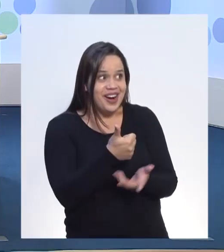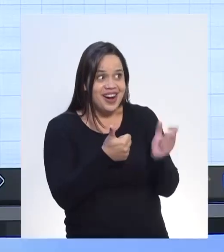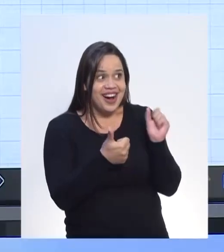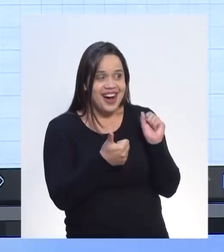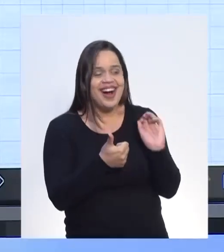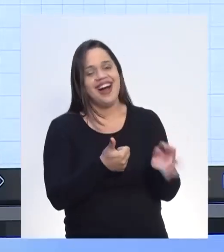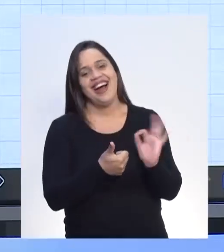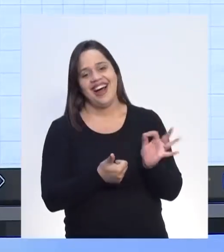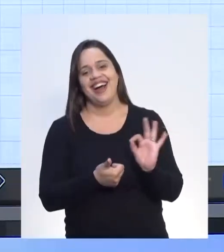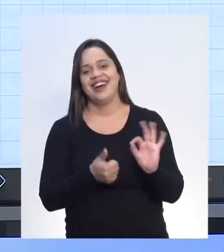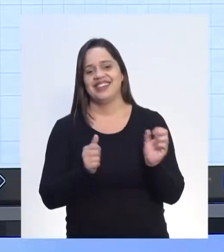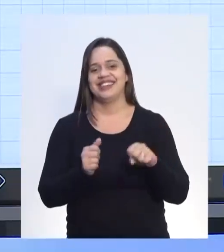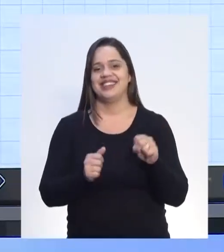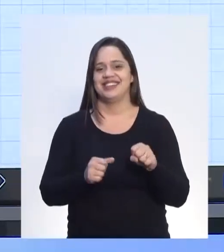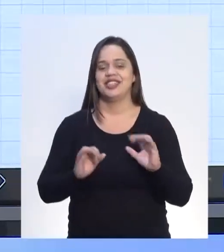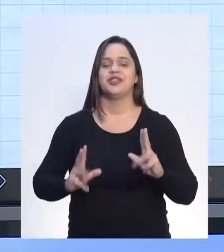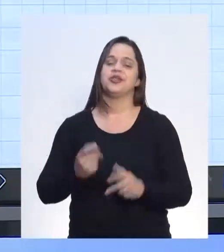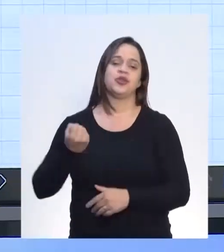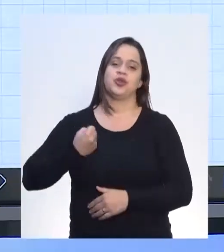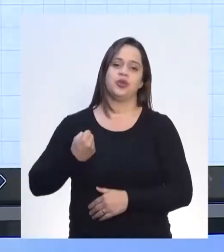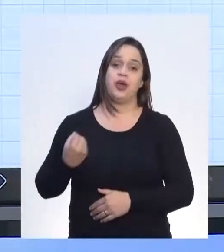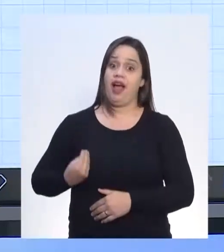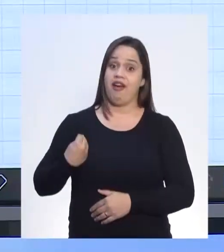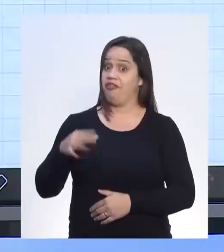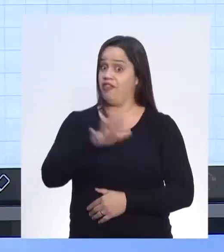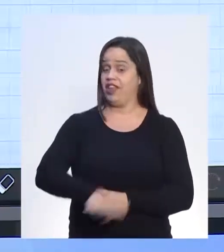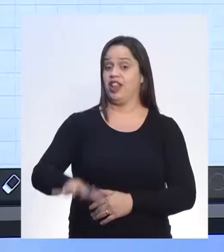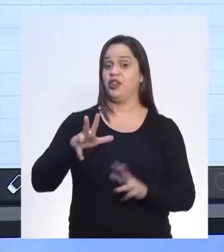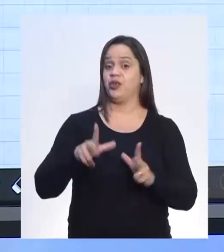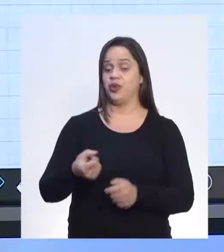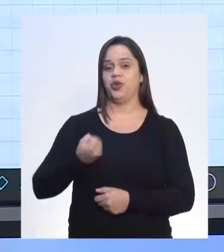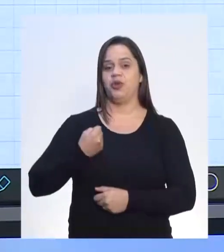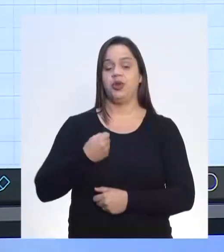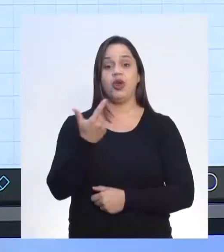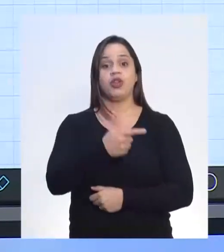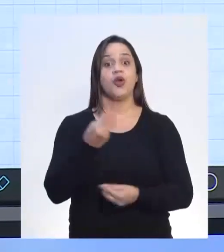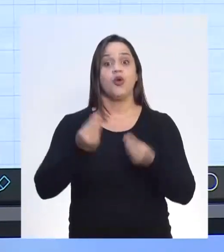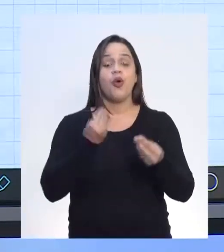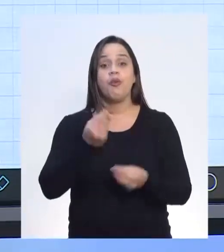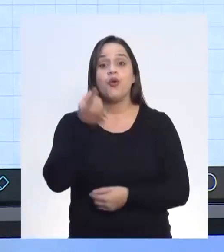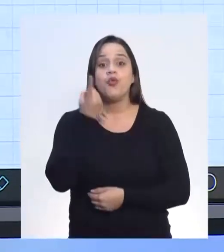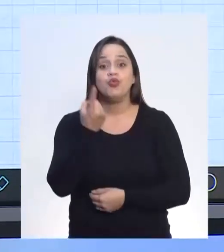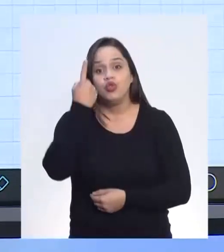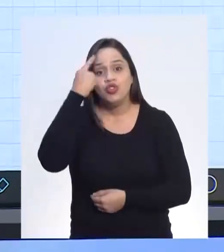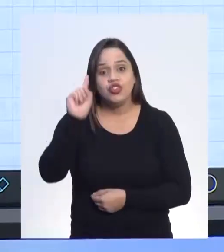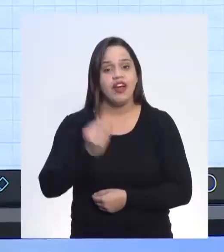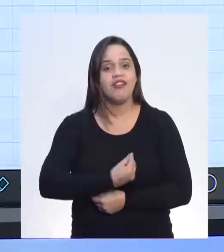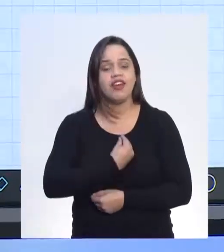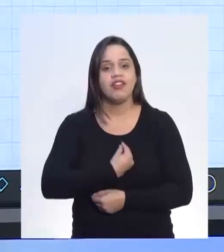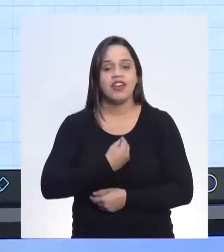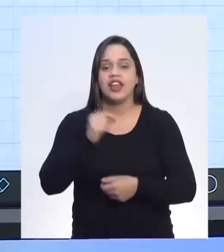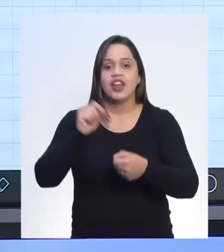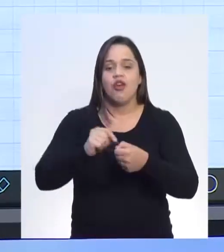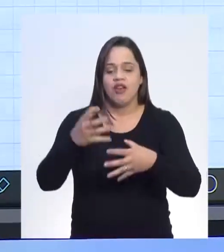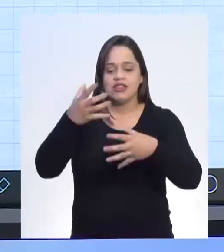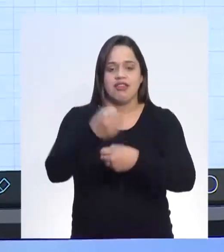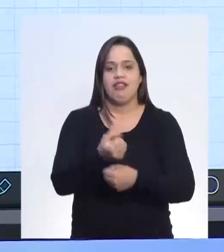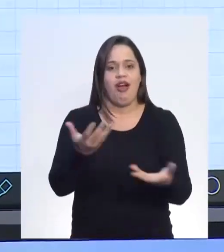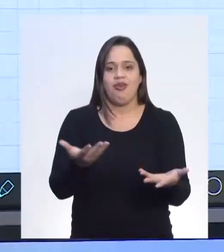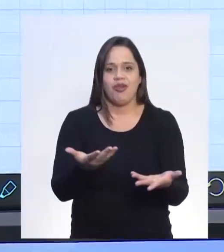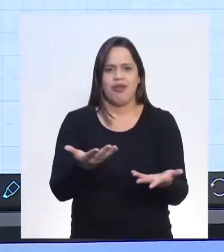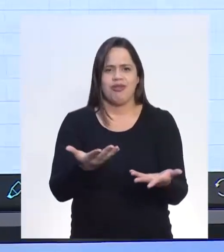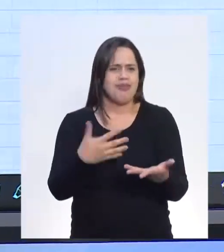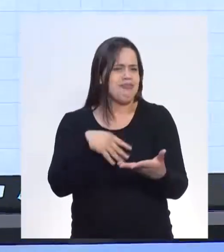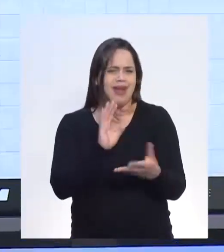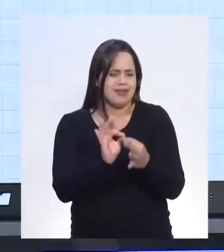que sim. Né? Tudo são números, gente. Não tem como você passar um dia da sua vida aí sem não fazer algum tipo de cálculo, por mais